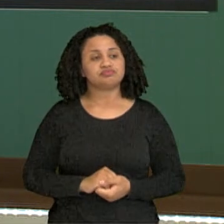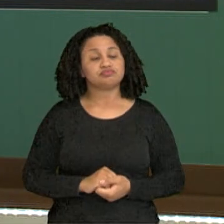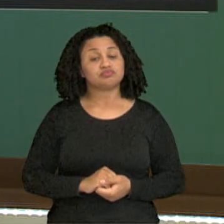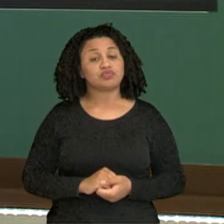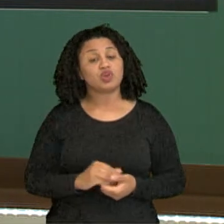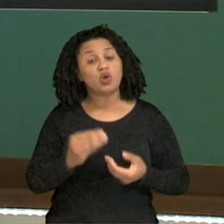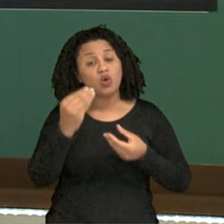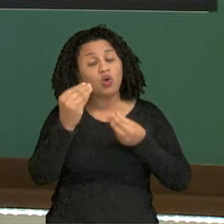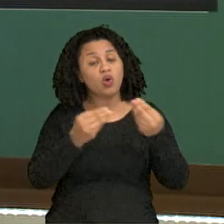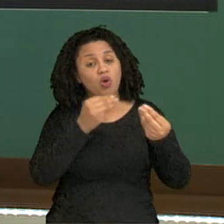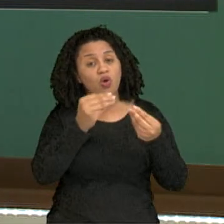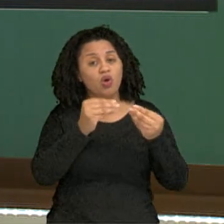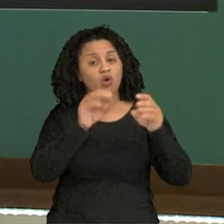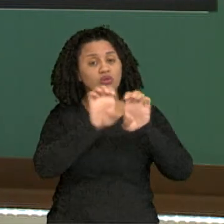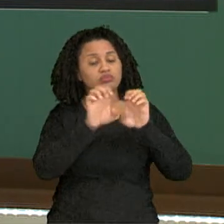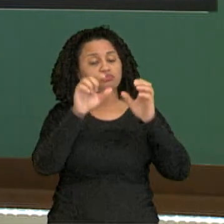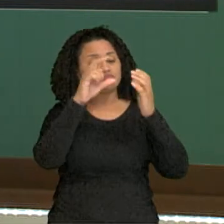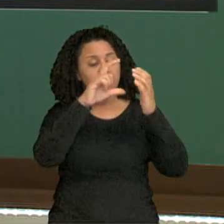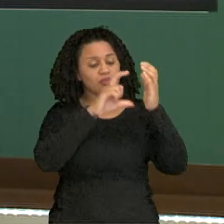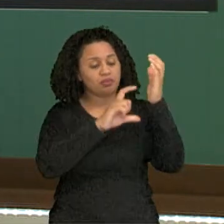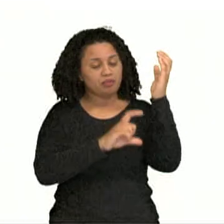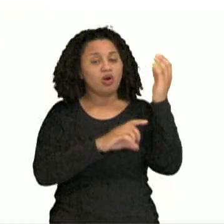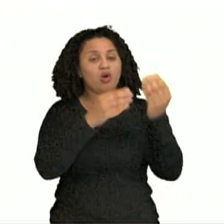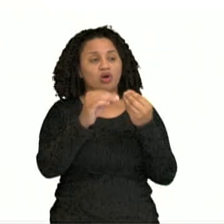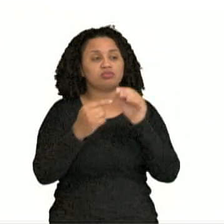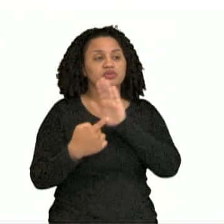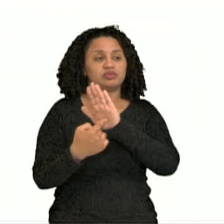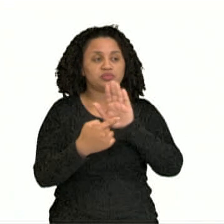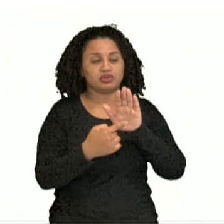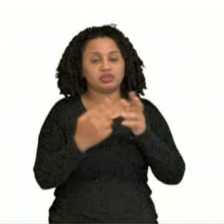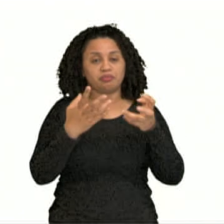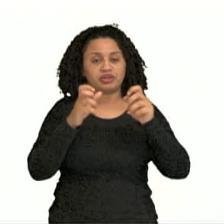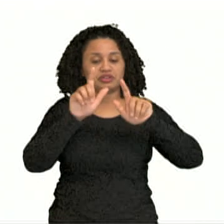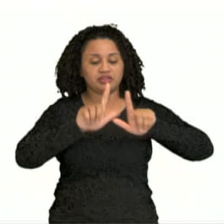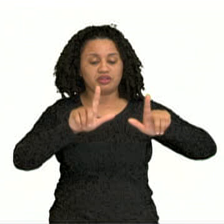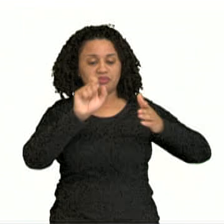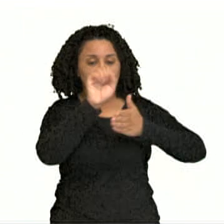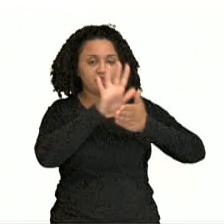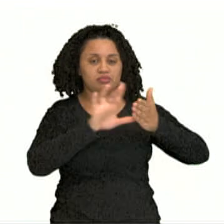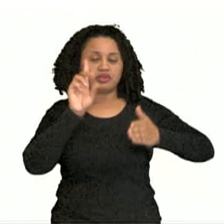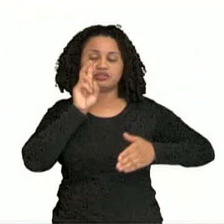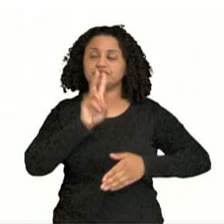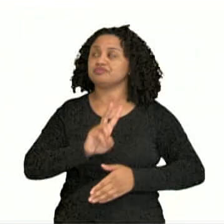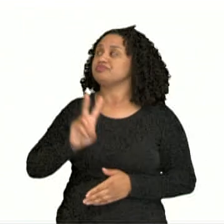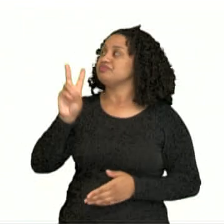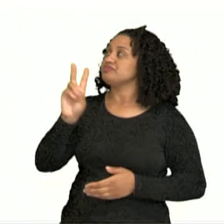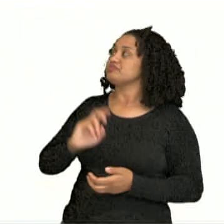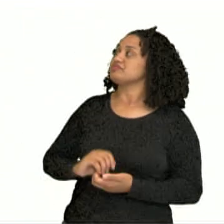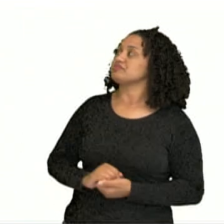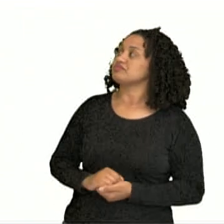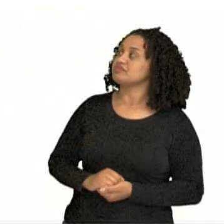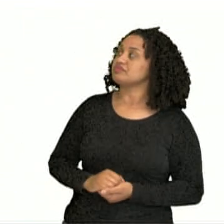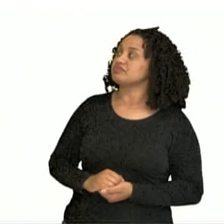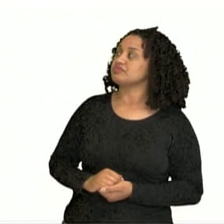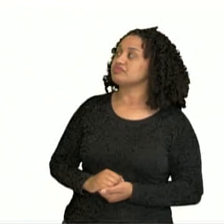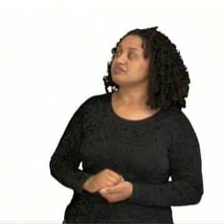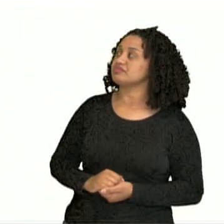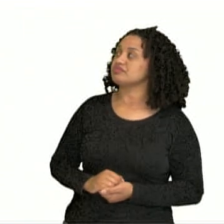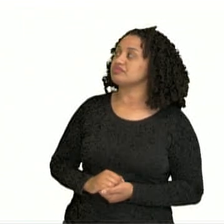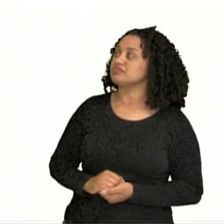Como se chamam essas estruturas? Eu apresento para vocês. Então observem essa imagem. Ela está representando